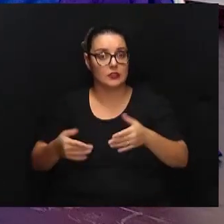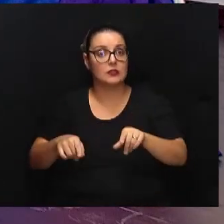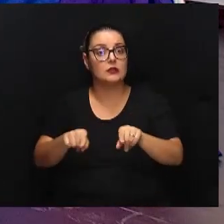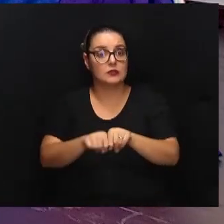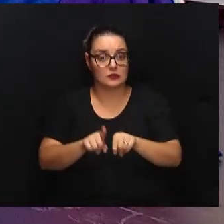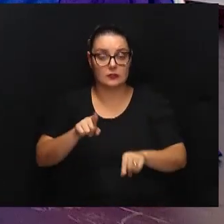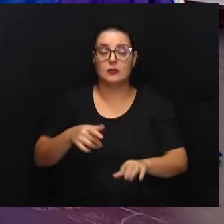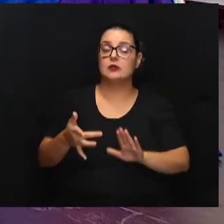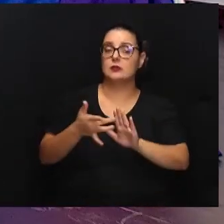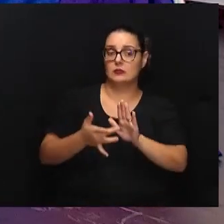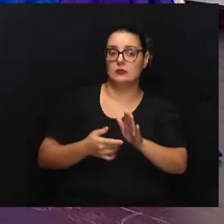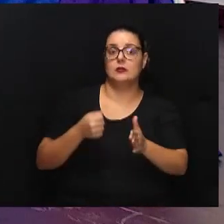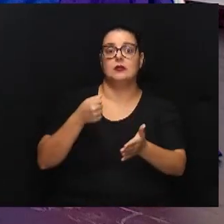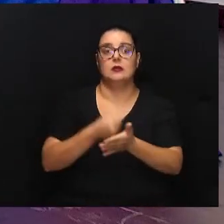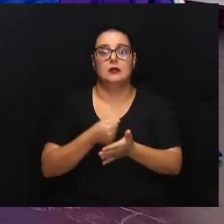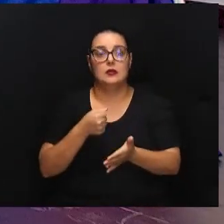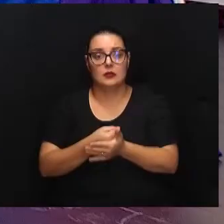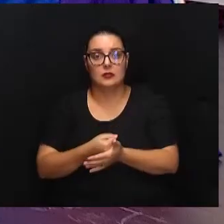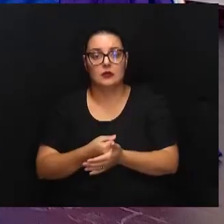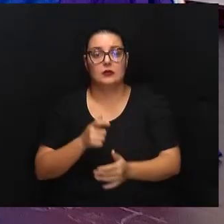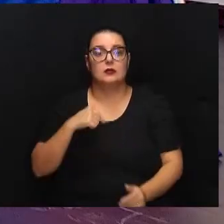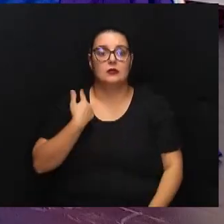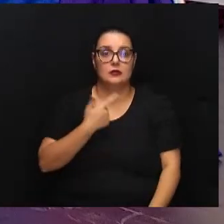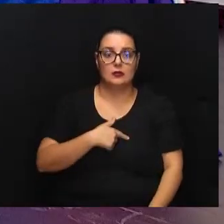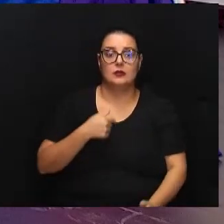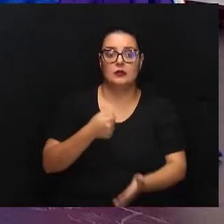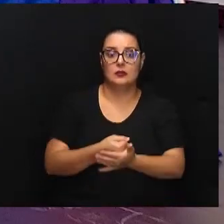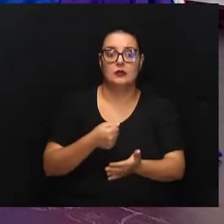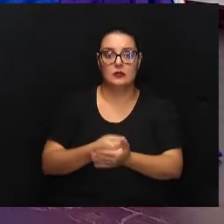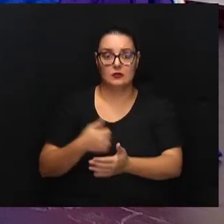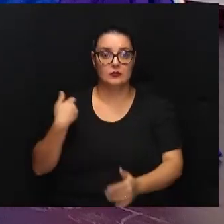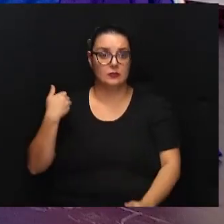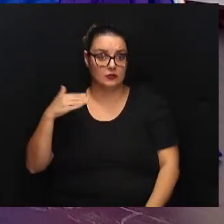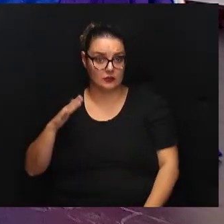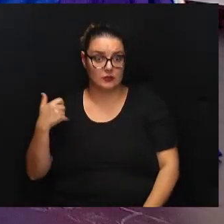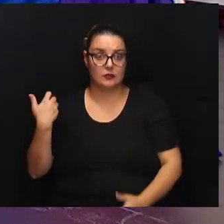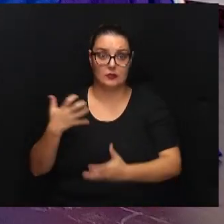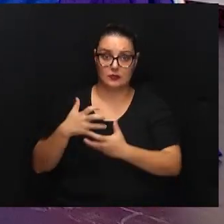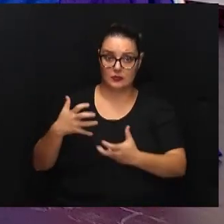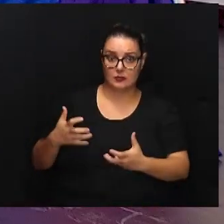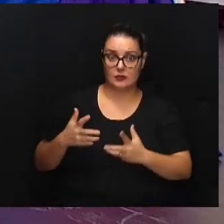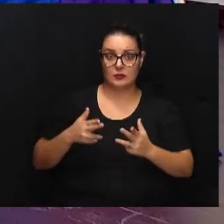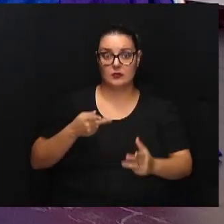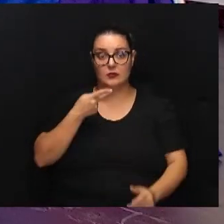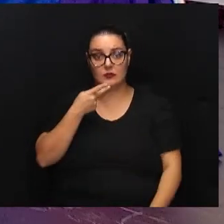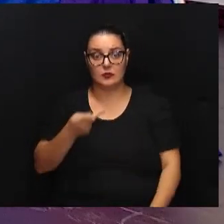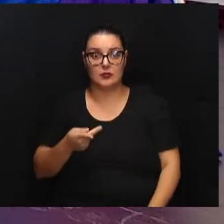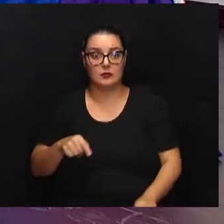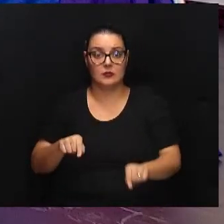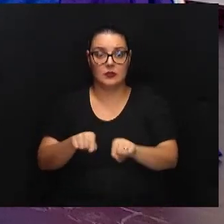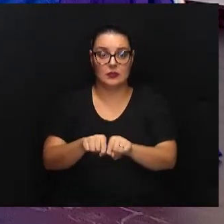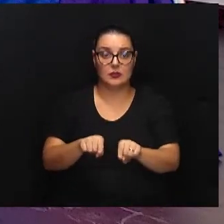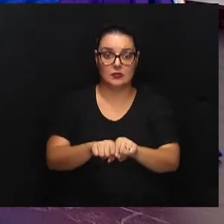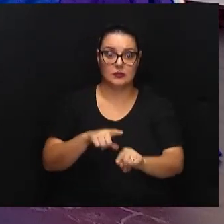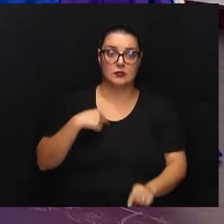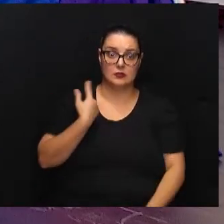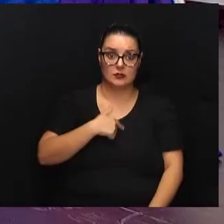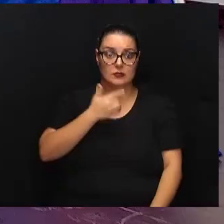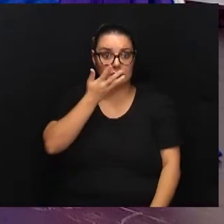nossa garantia dos adultos, do envelhecimento, como já foi dito, mas também das nossas crianças e dos nossos adolescentes,